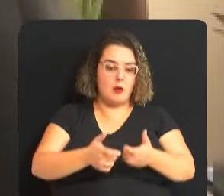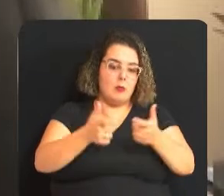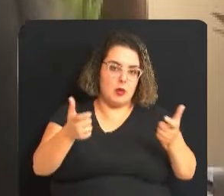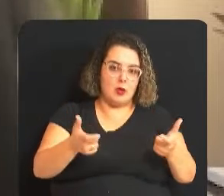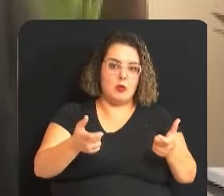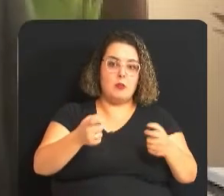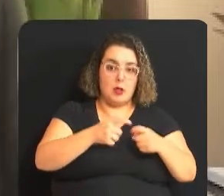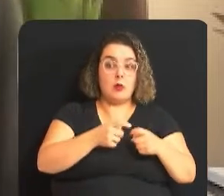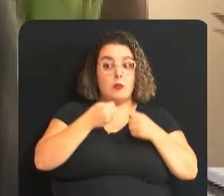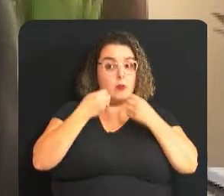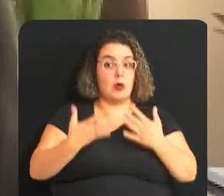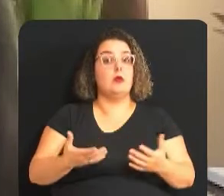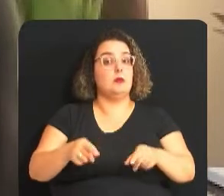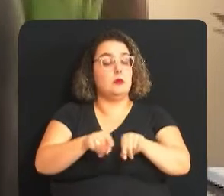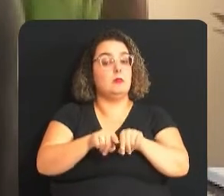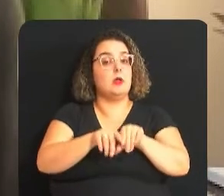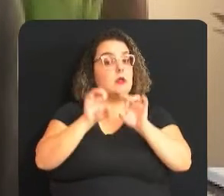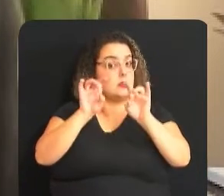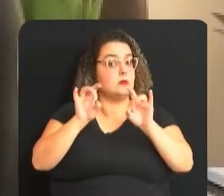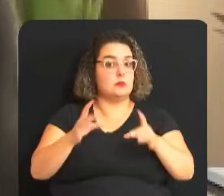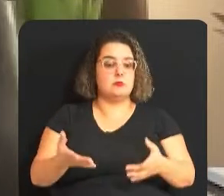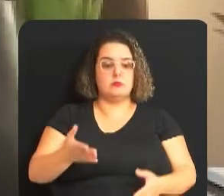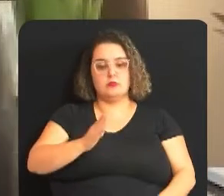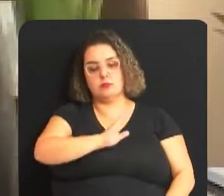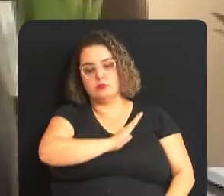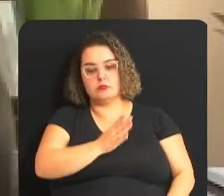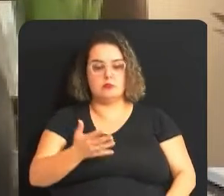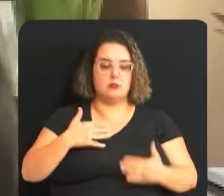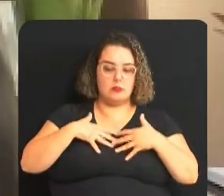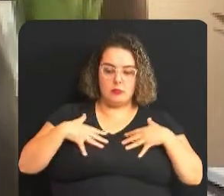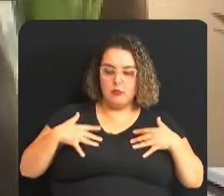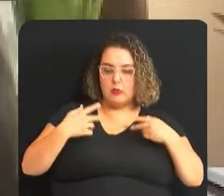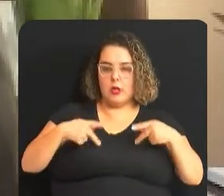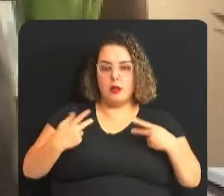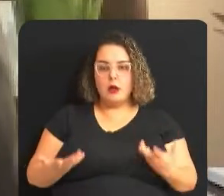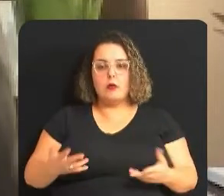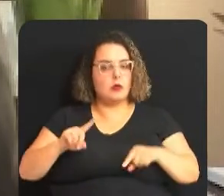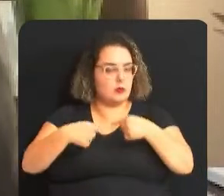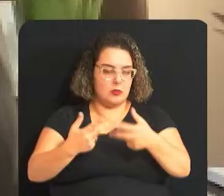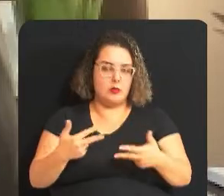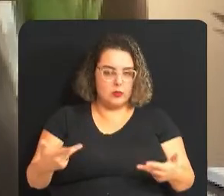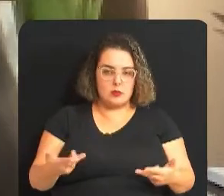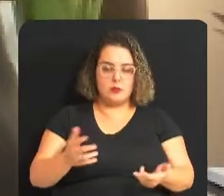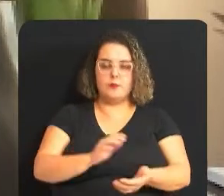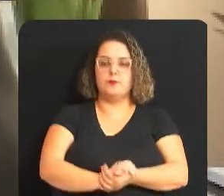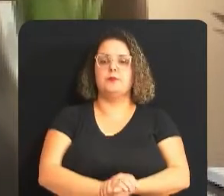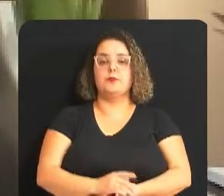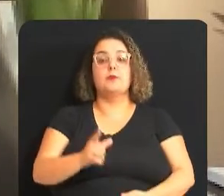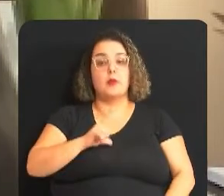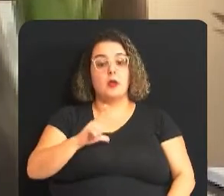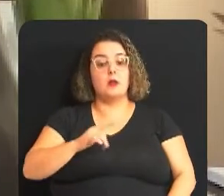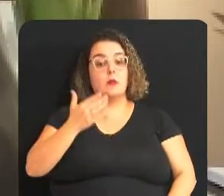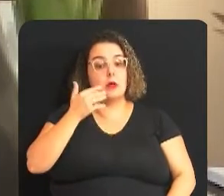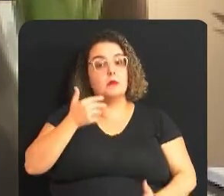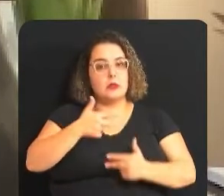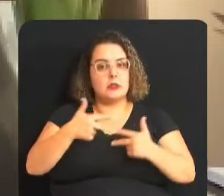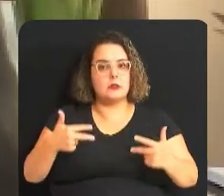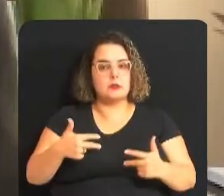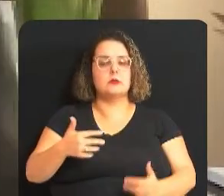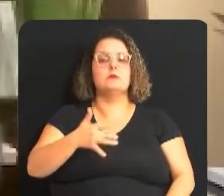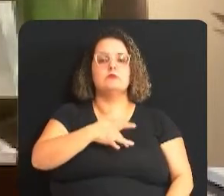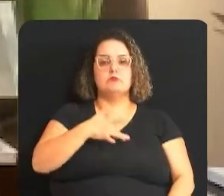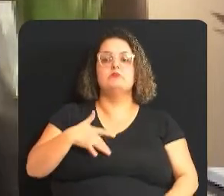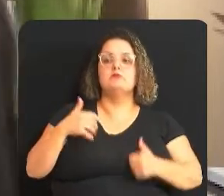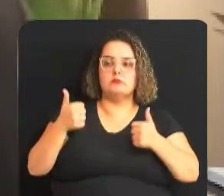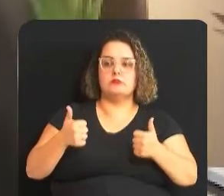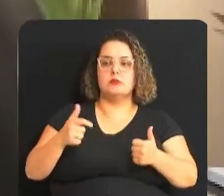bons, eles também são especialistas em cardio, em pneu, em nefro, como eu. Então, assim, primeiro, tem uma alimentação saudável. Né? Eu tenho meu